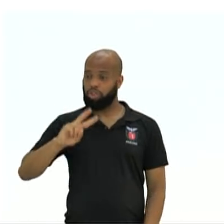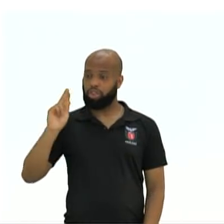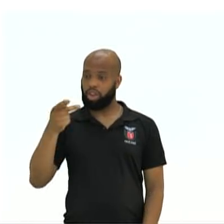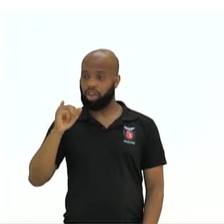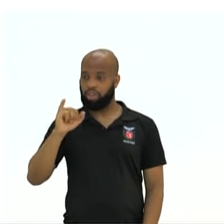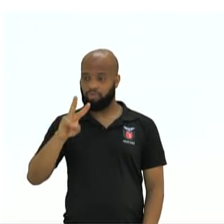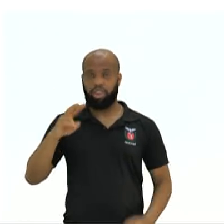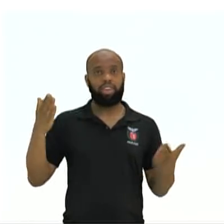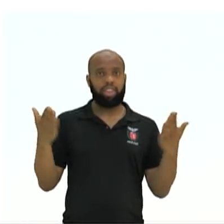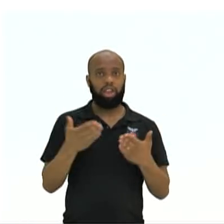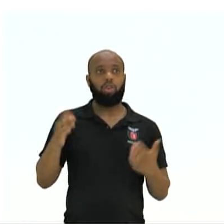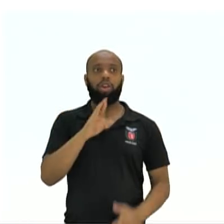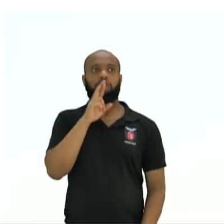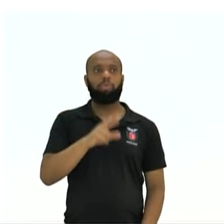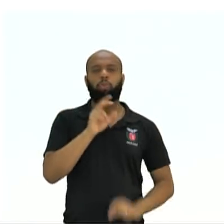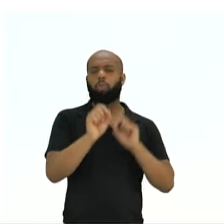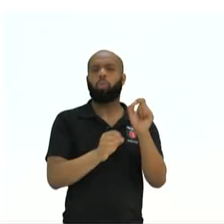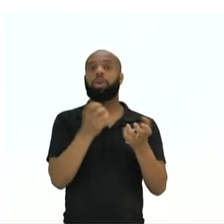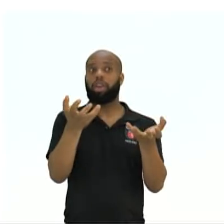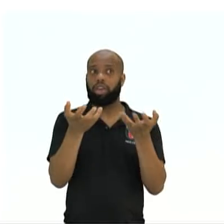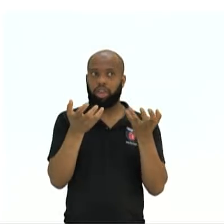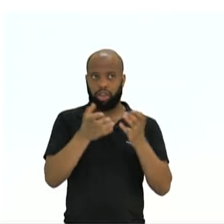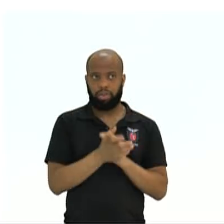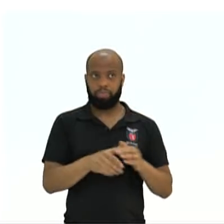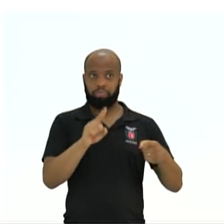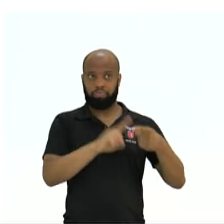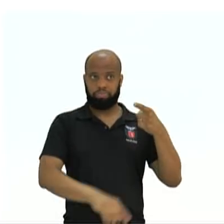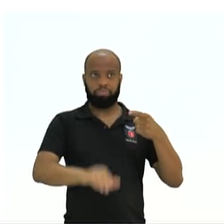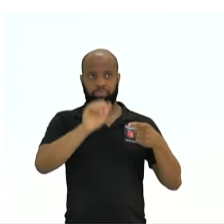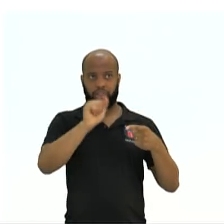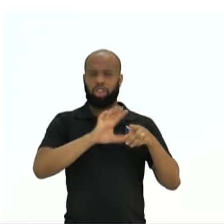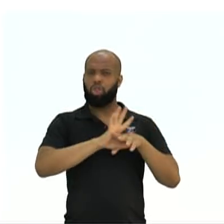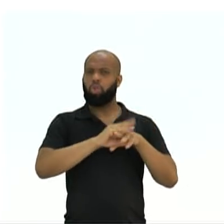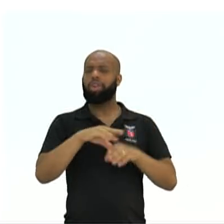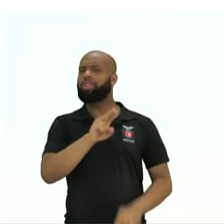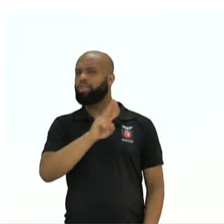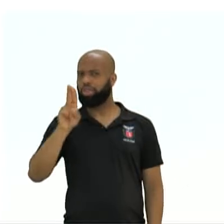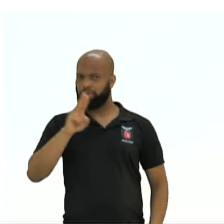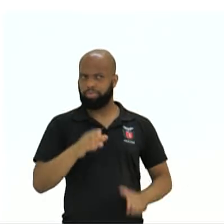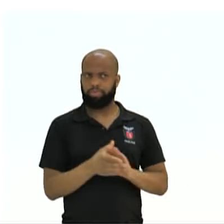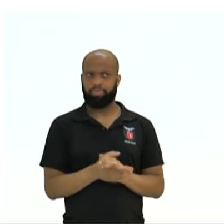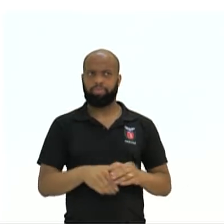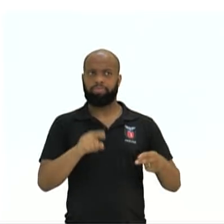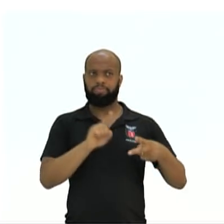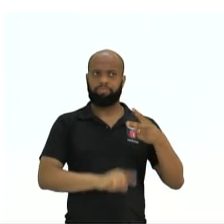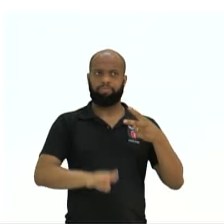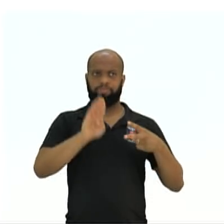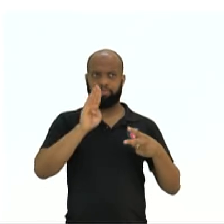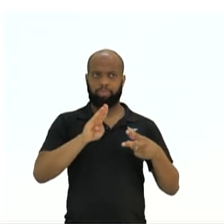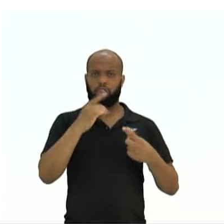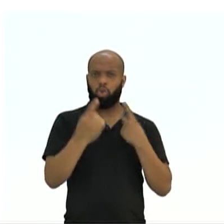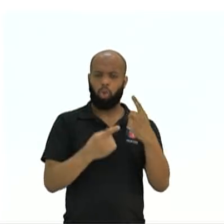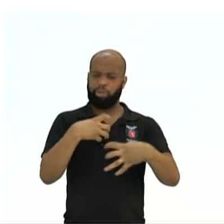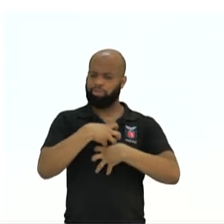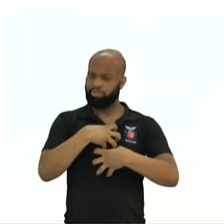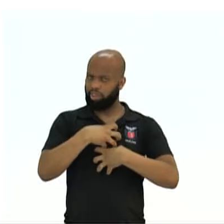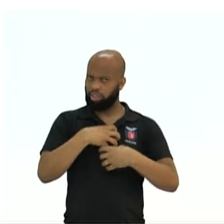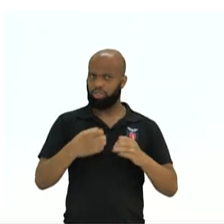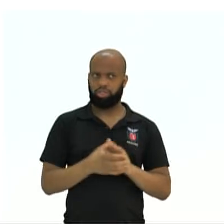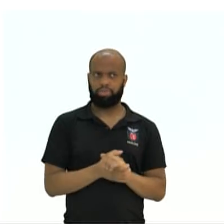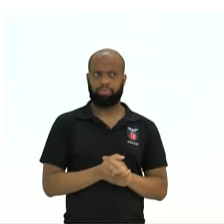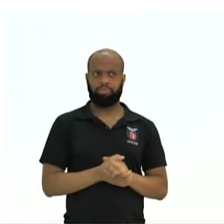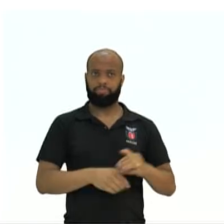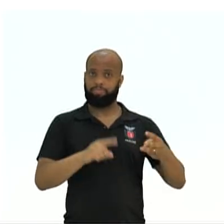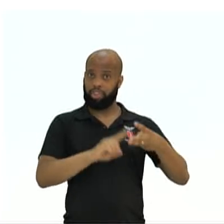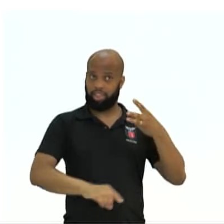nessa afirmativa, responda o que se pede. Na letra A, que doença é essa? Na letra B, quais são os seus